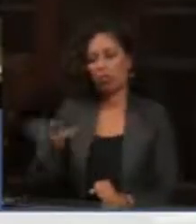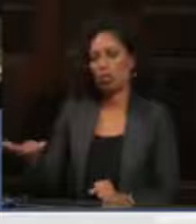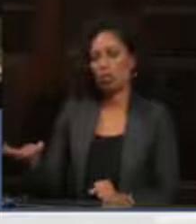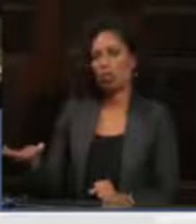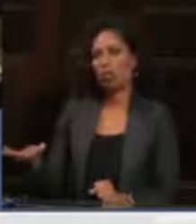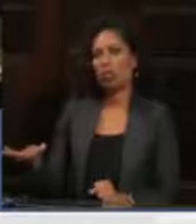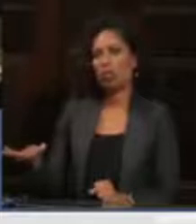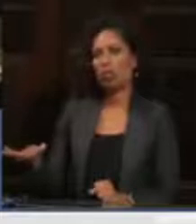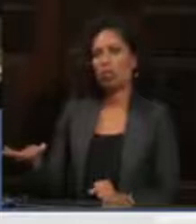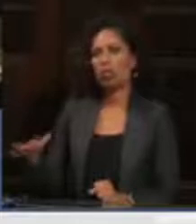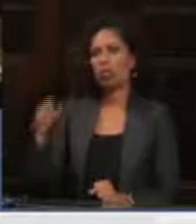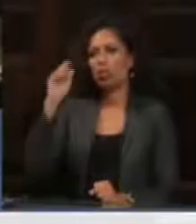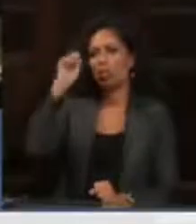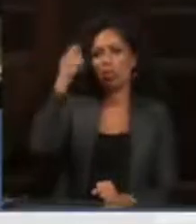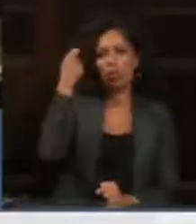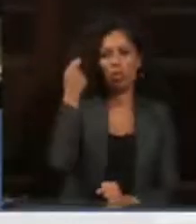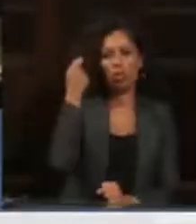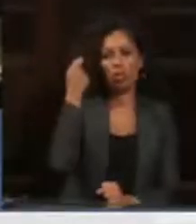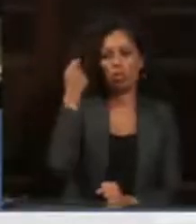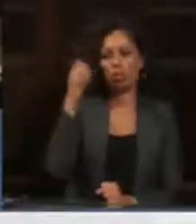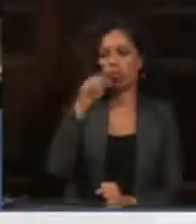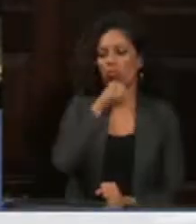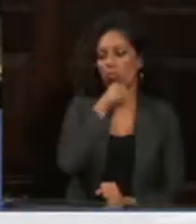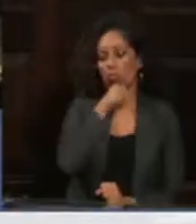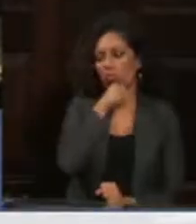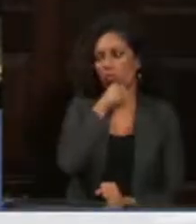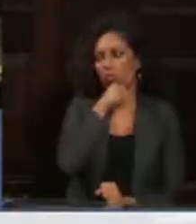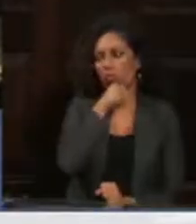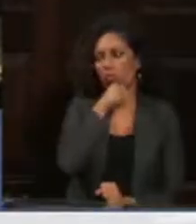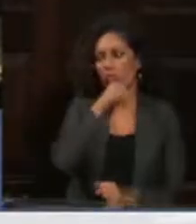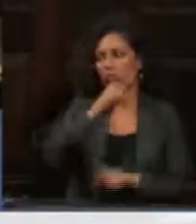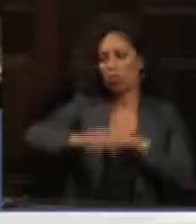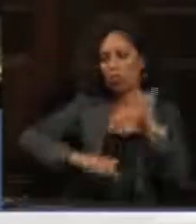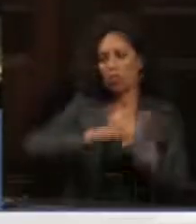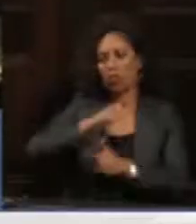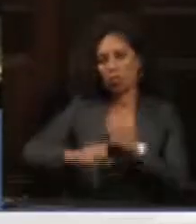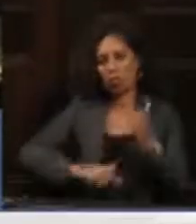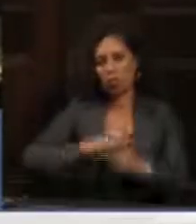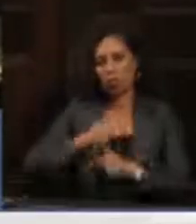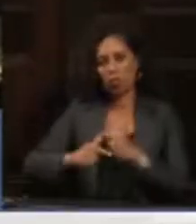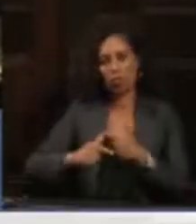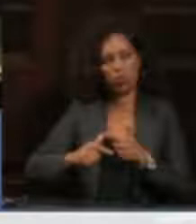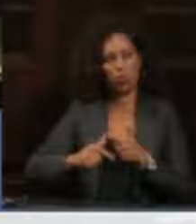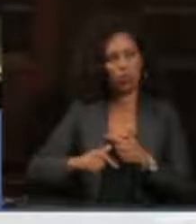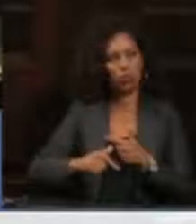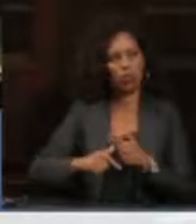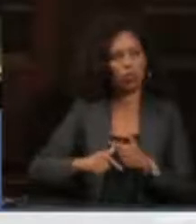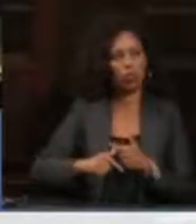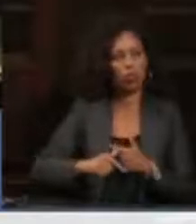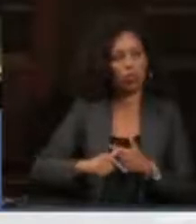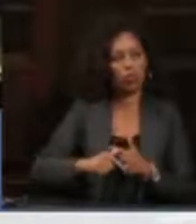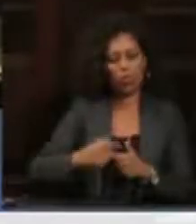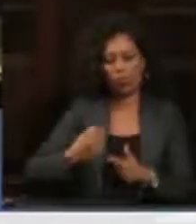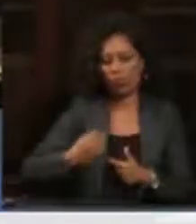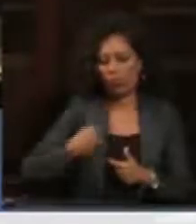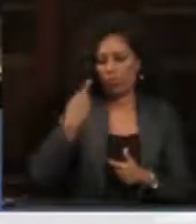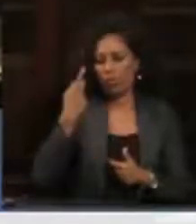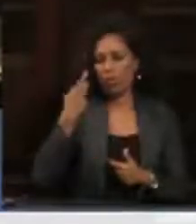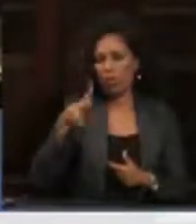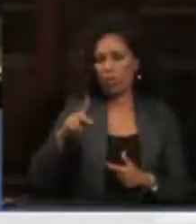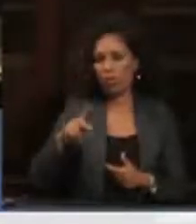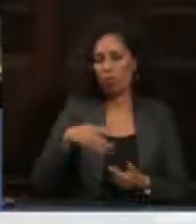Crianças, negras, idosos, trabalhadores tiveram as suas